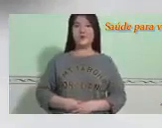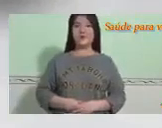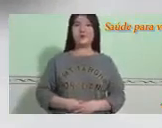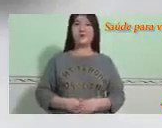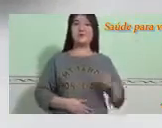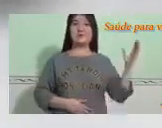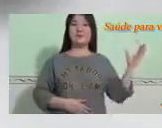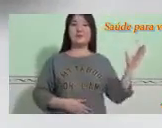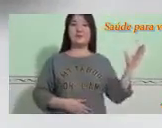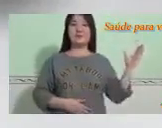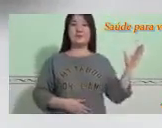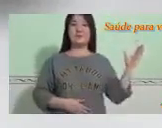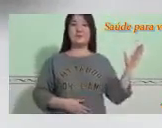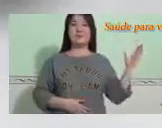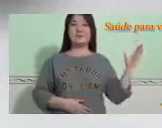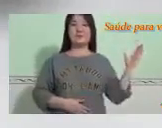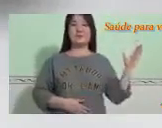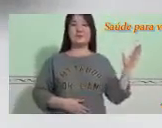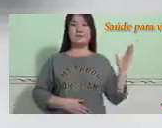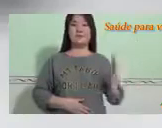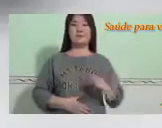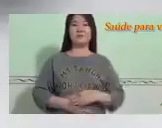médico para que seja feita nova avaliação